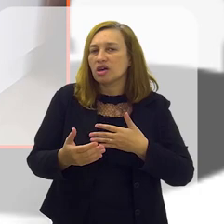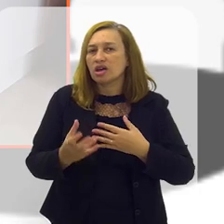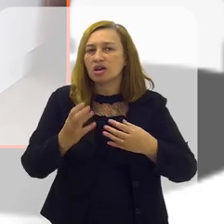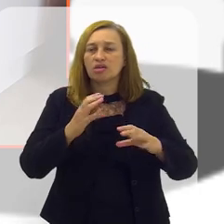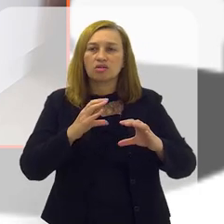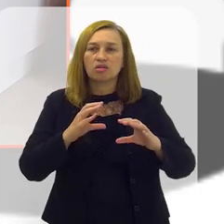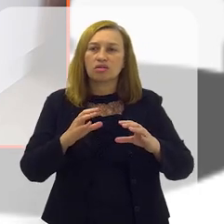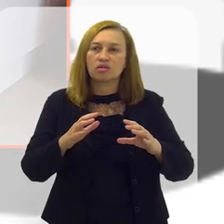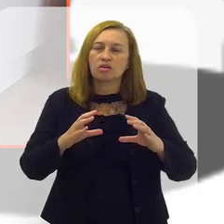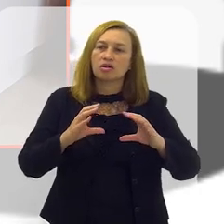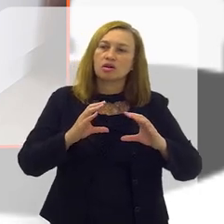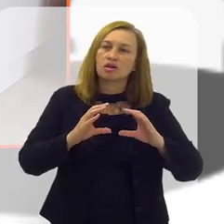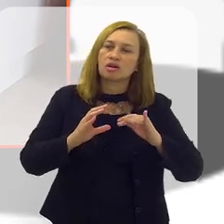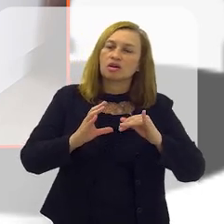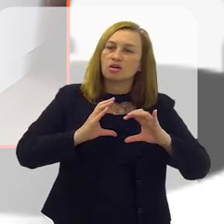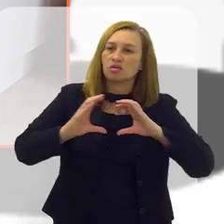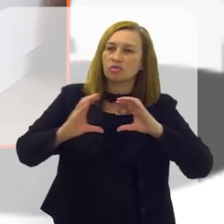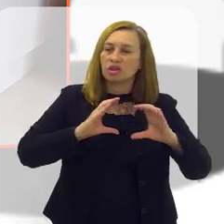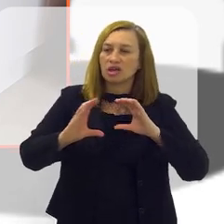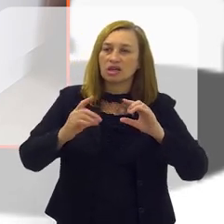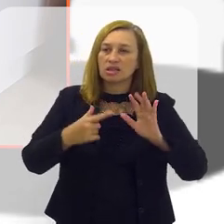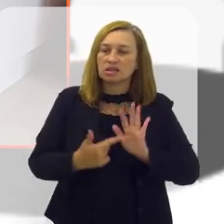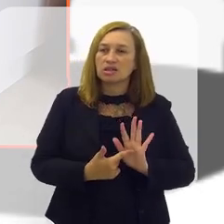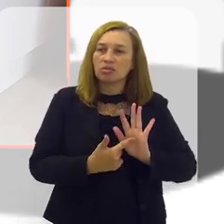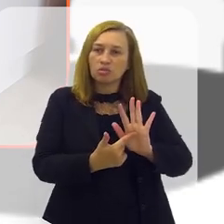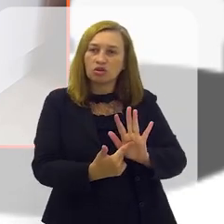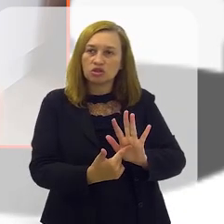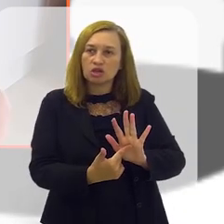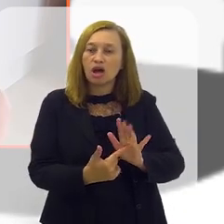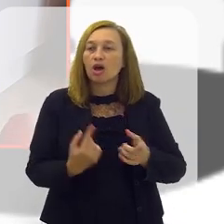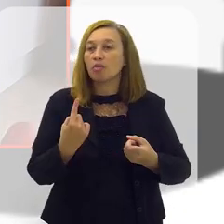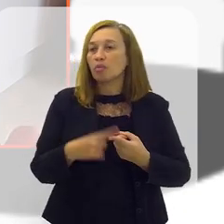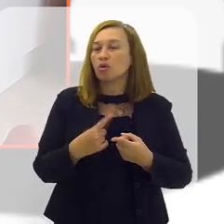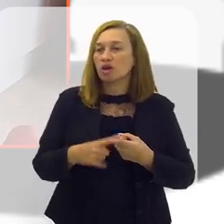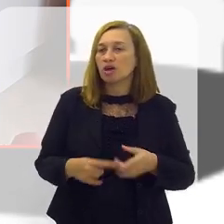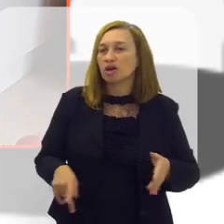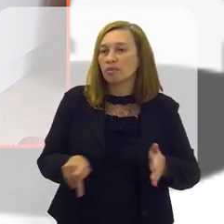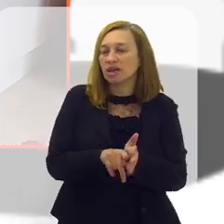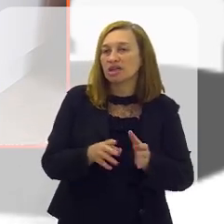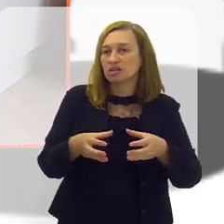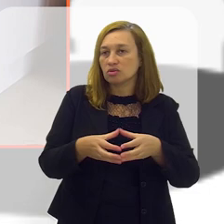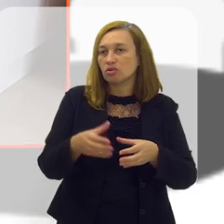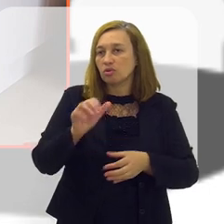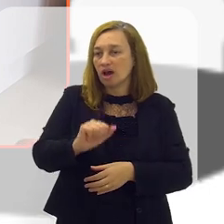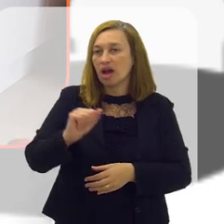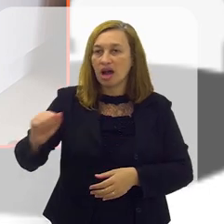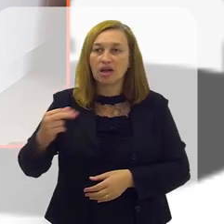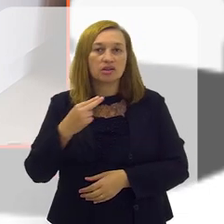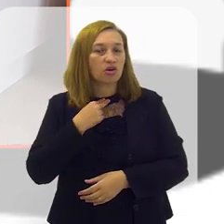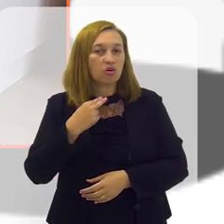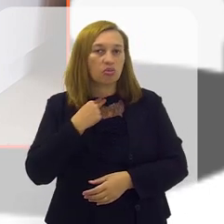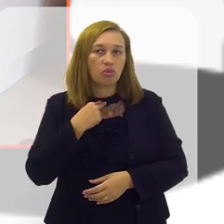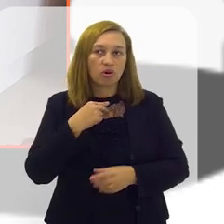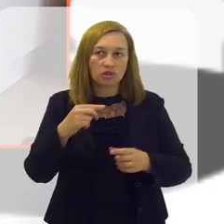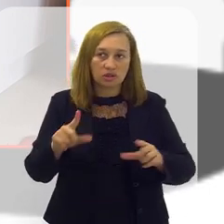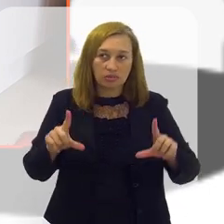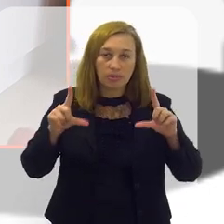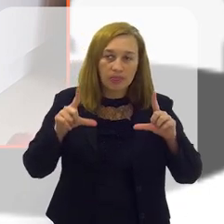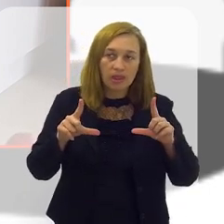qualquer veículo de informação, mostrar o rosto, porque um membro de ar não pode, por conta do anonimato,